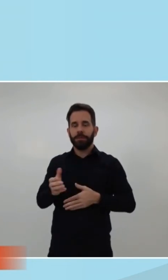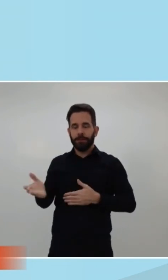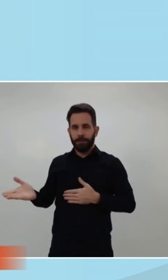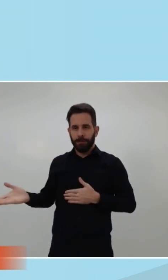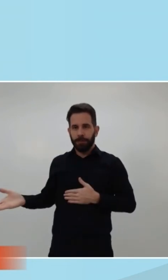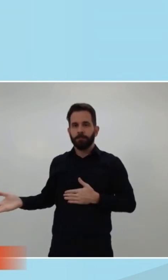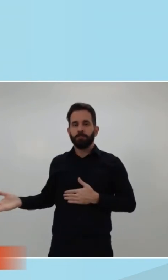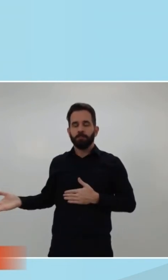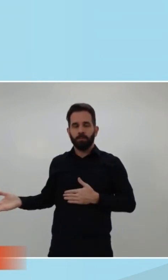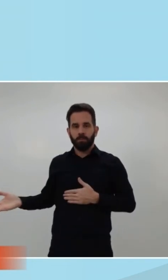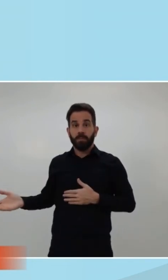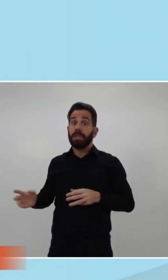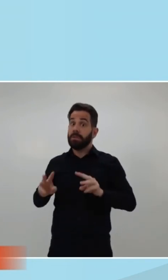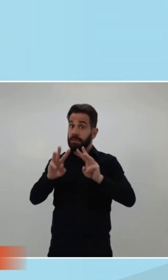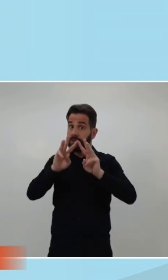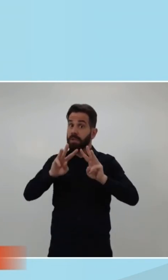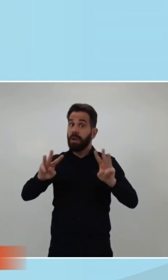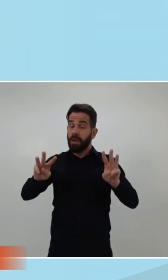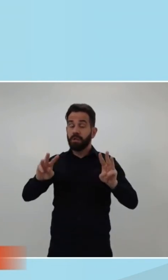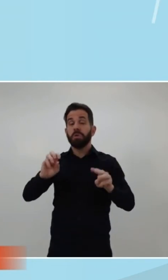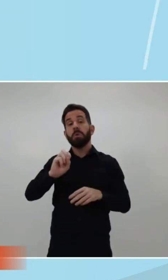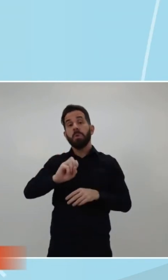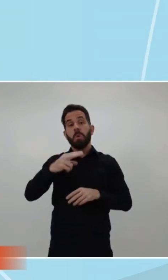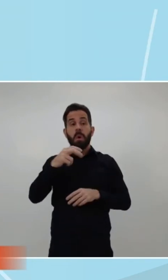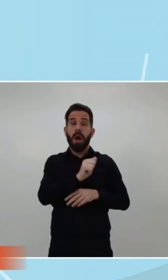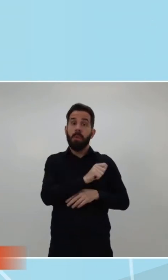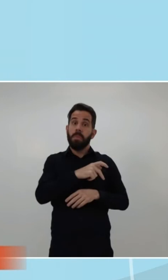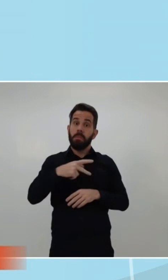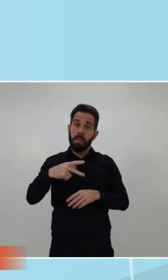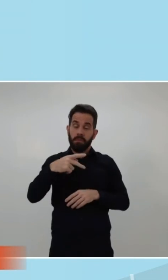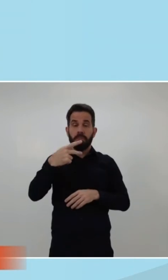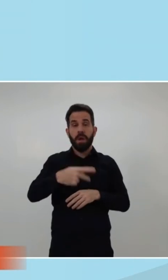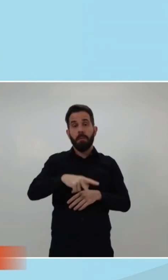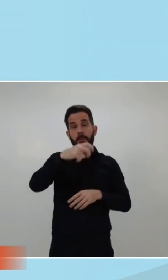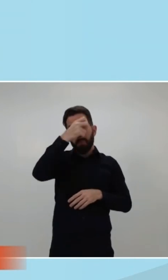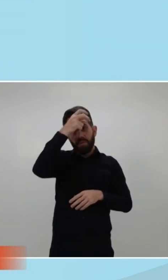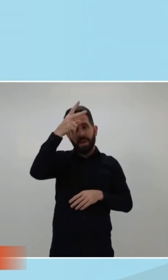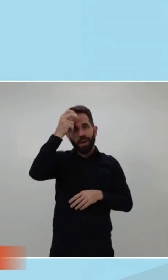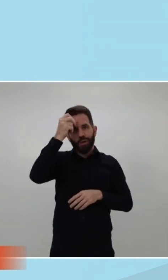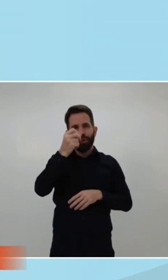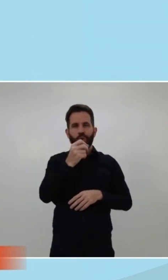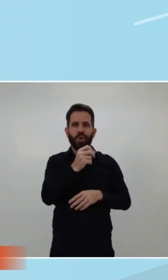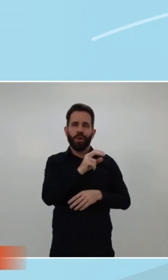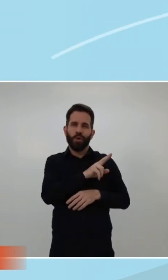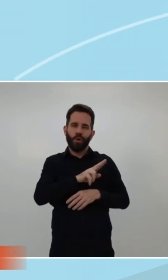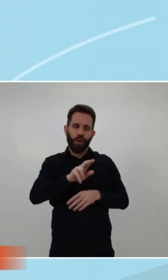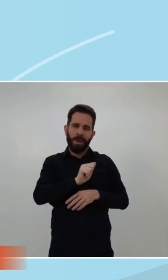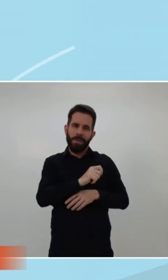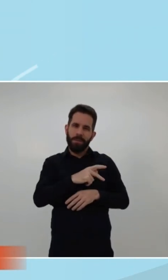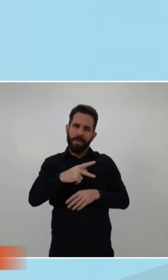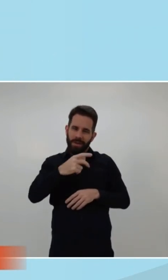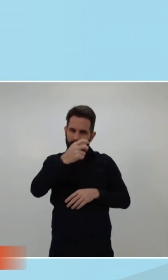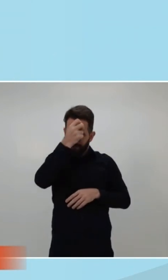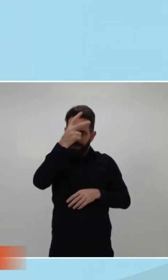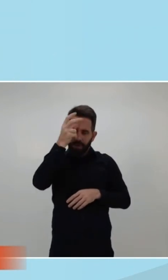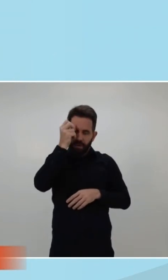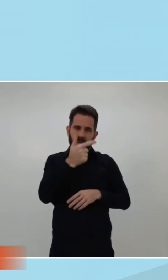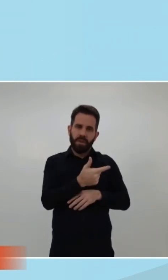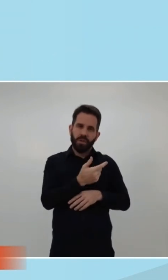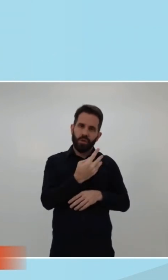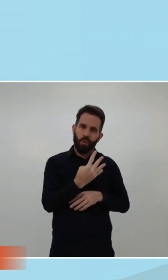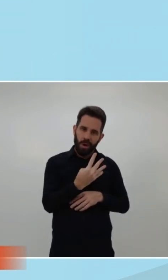goiania.go.gov.br, ou então pelo aplicativo Prefeitura 24 Horas, que você pode baixar em celulares com modelo Android ou